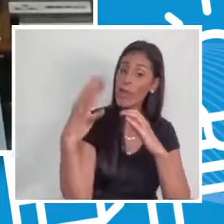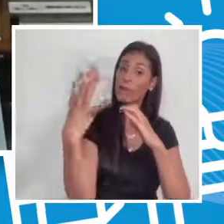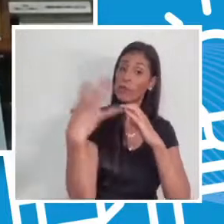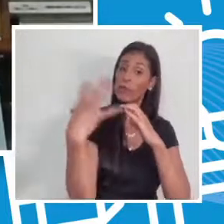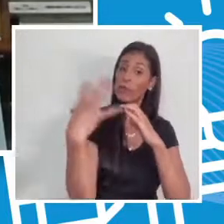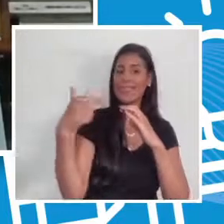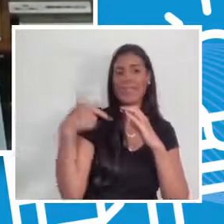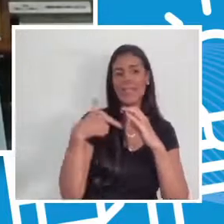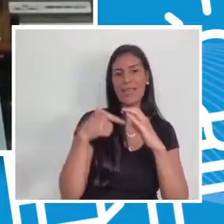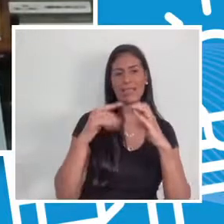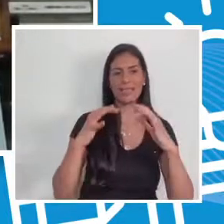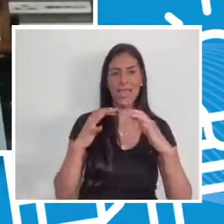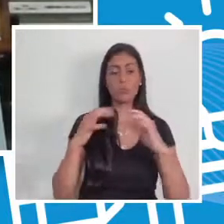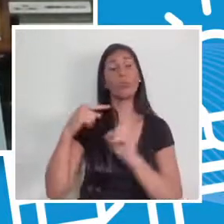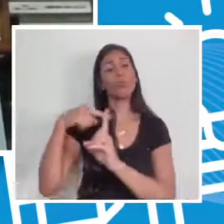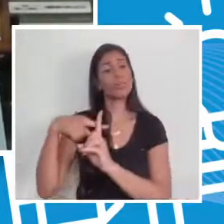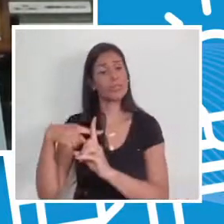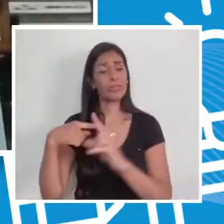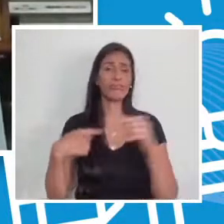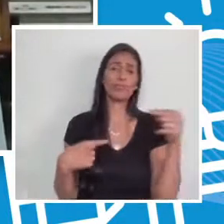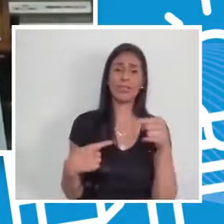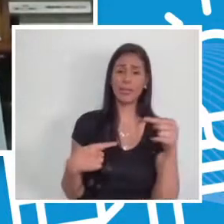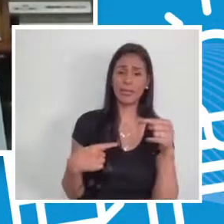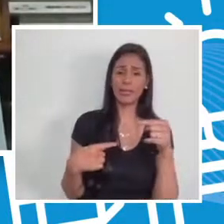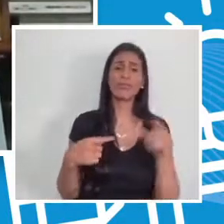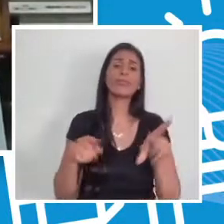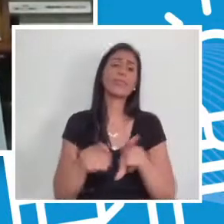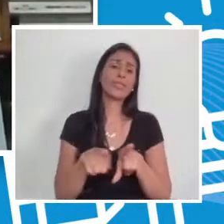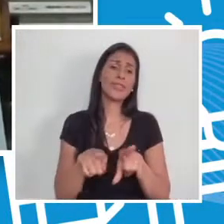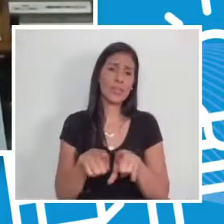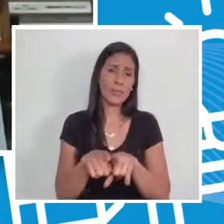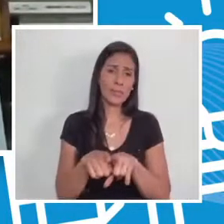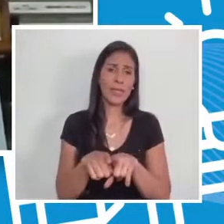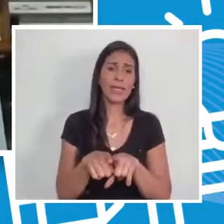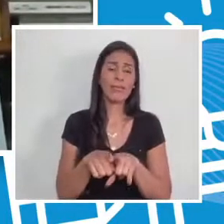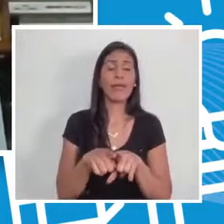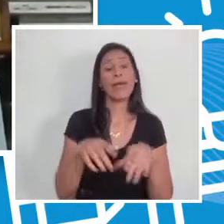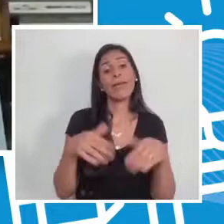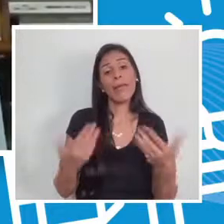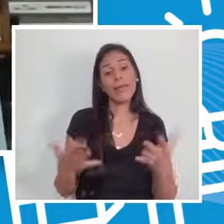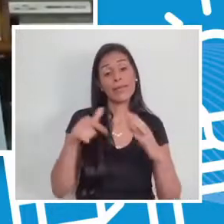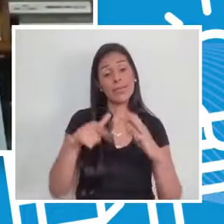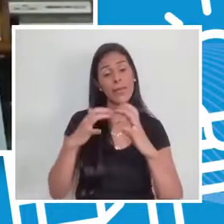e modificar os circuitos do cérebro no sentido de processar essas mudanças.